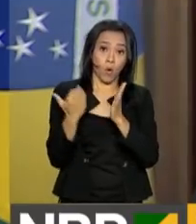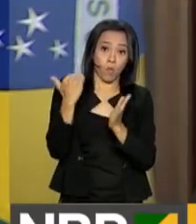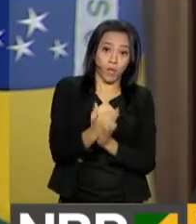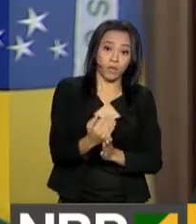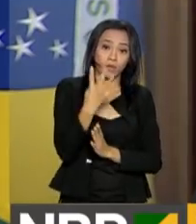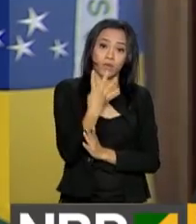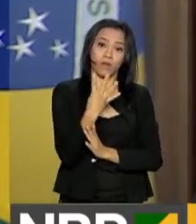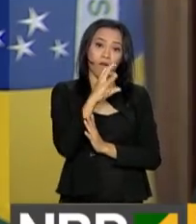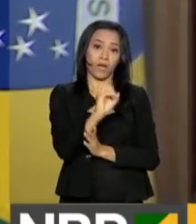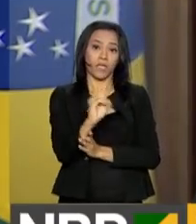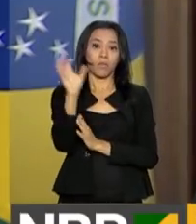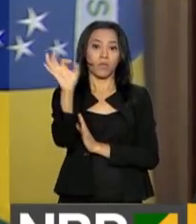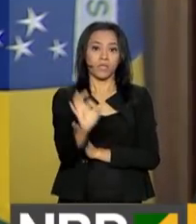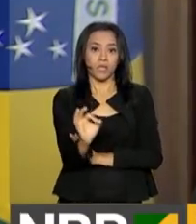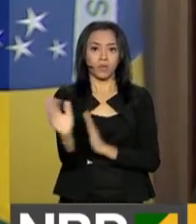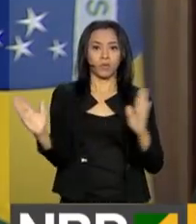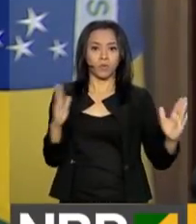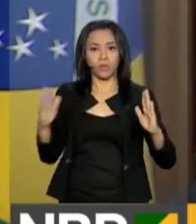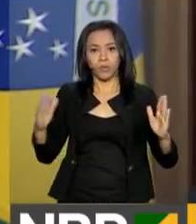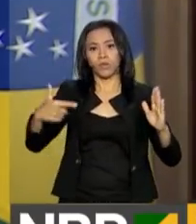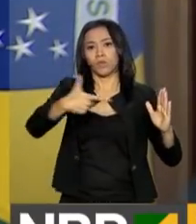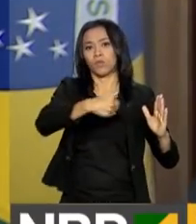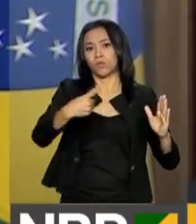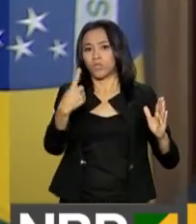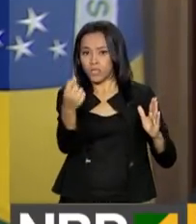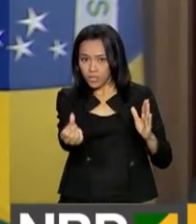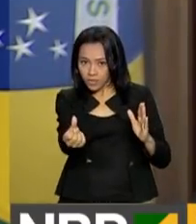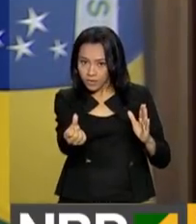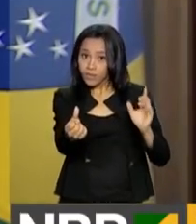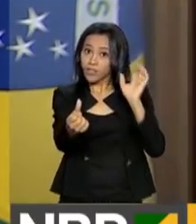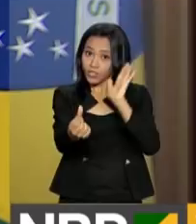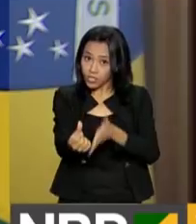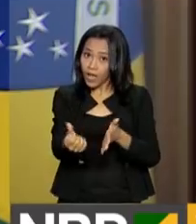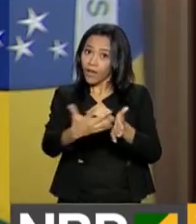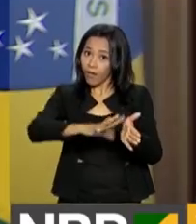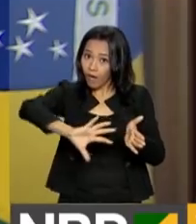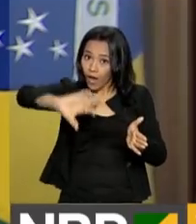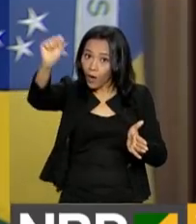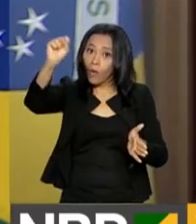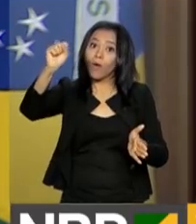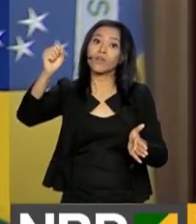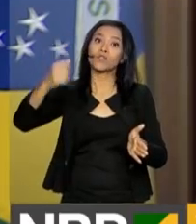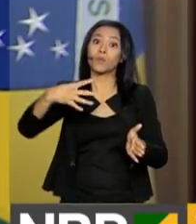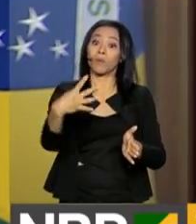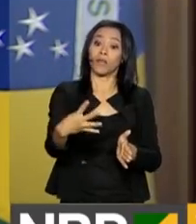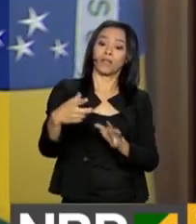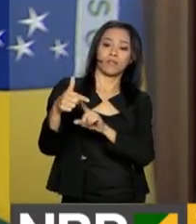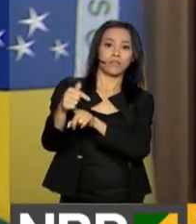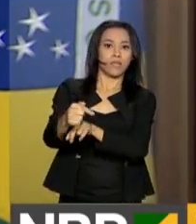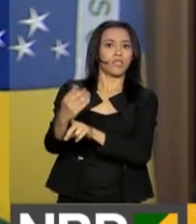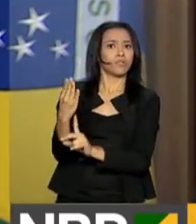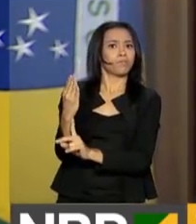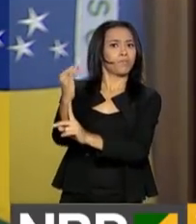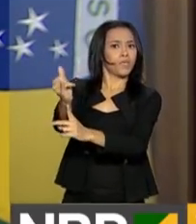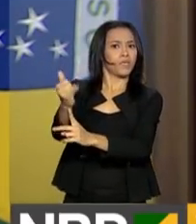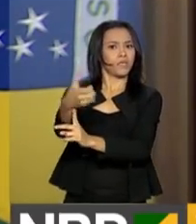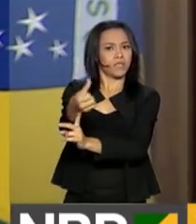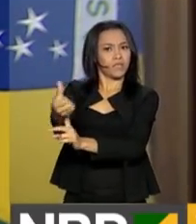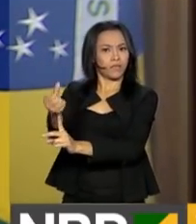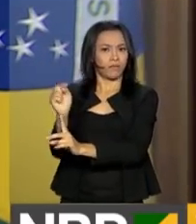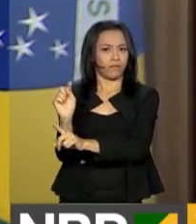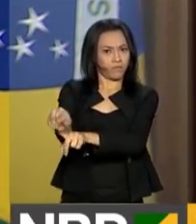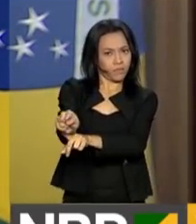sobre 2016 que já havia sido recorde histórico com 47 bilhões e 600